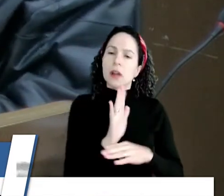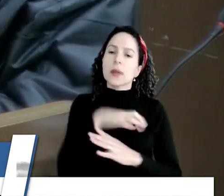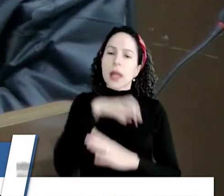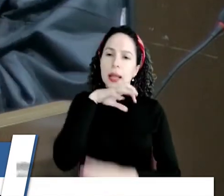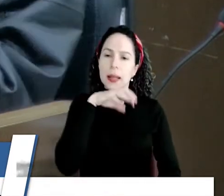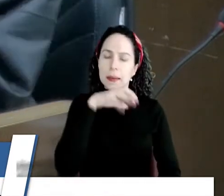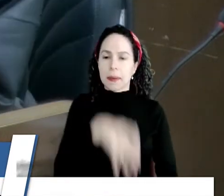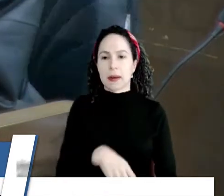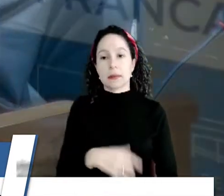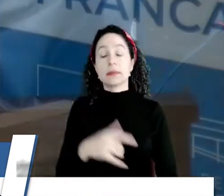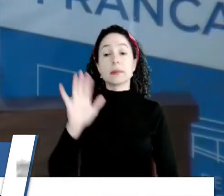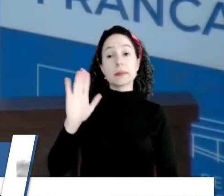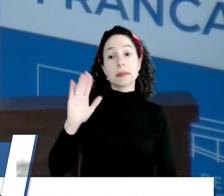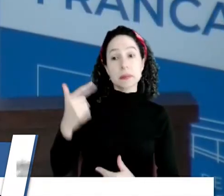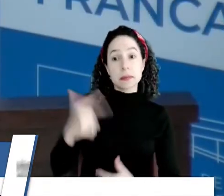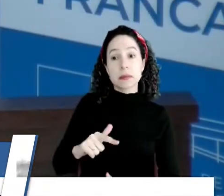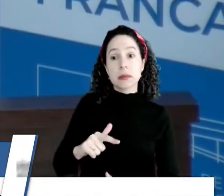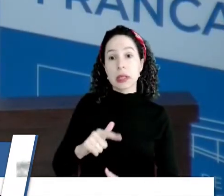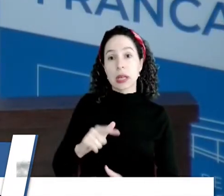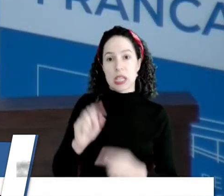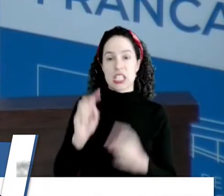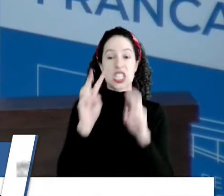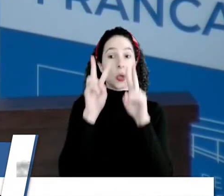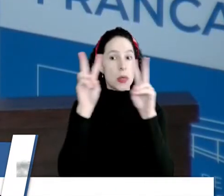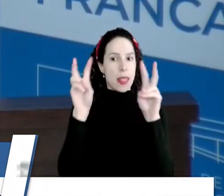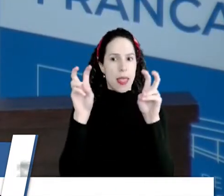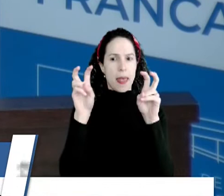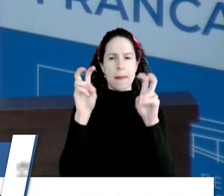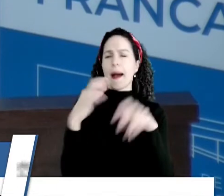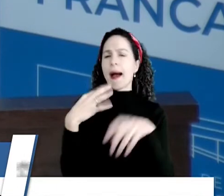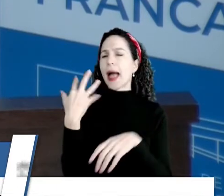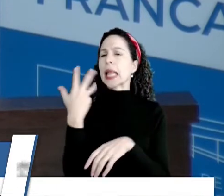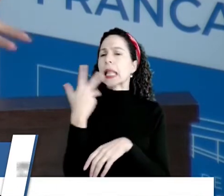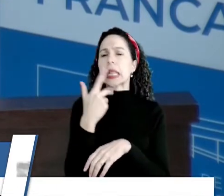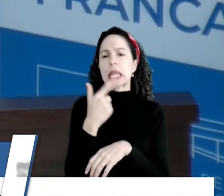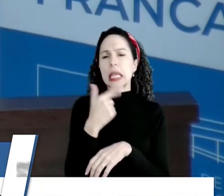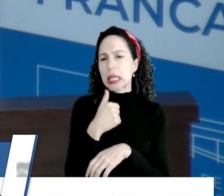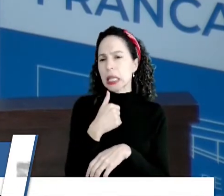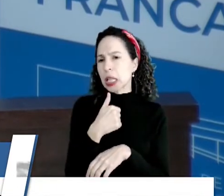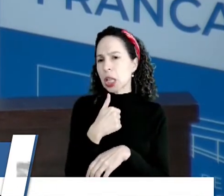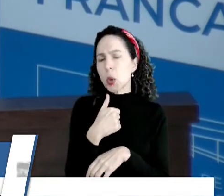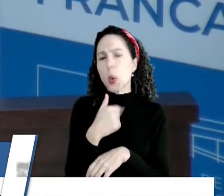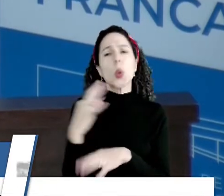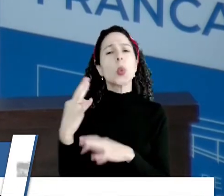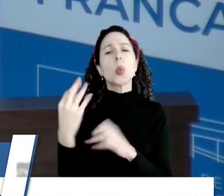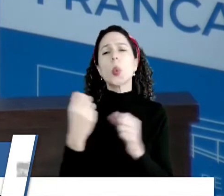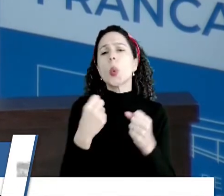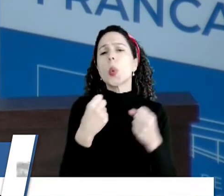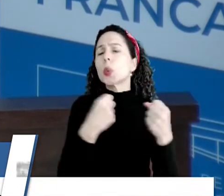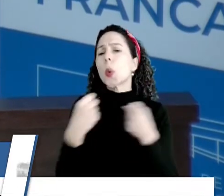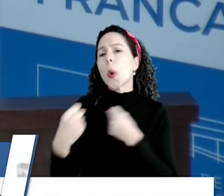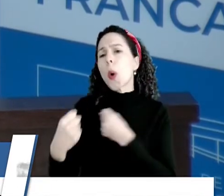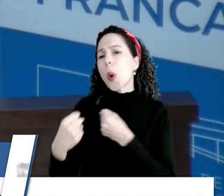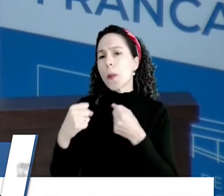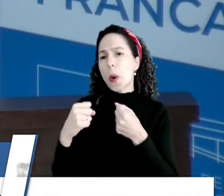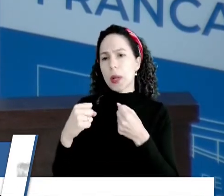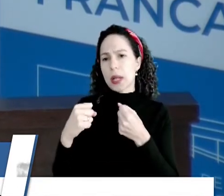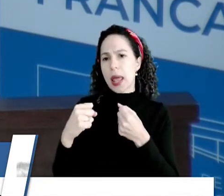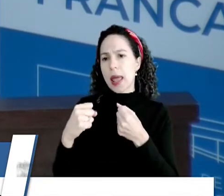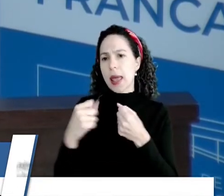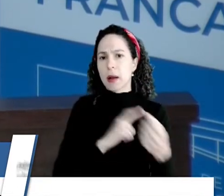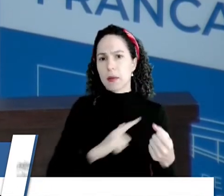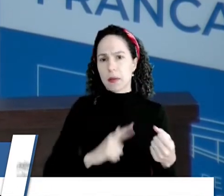Na teoria, é muito bonito. Tudo o poder público tem que dar conta. Eu não sou hipócrita. O poder